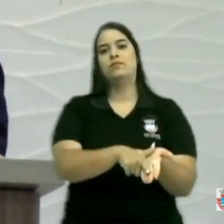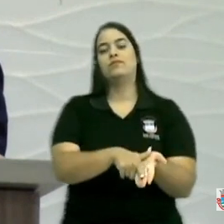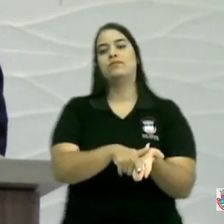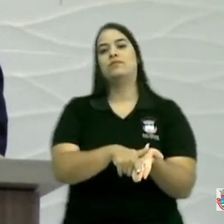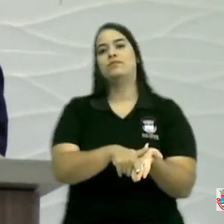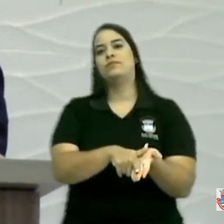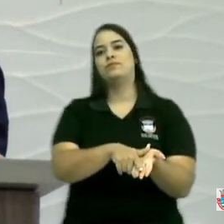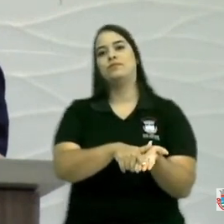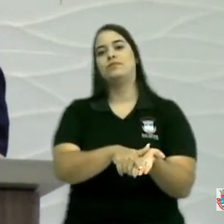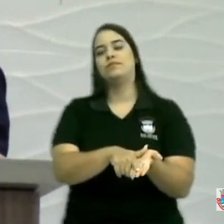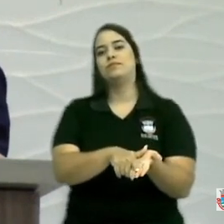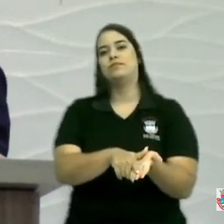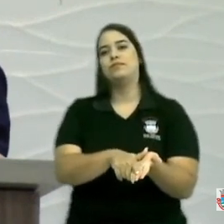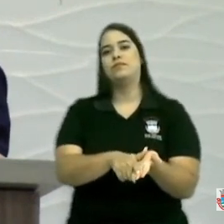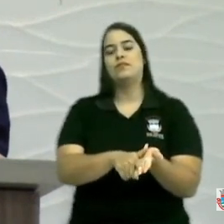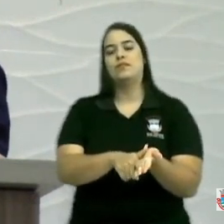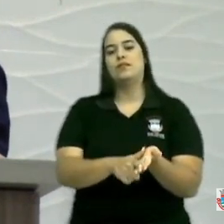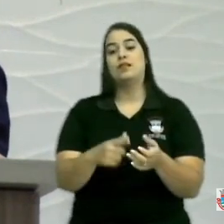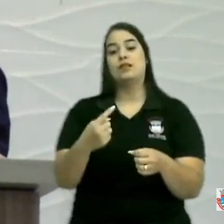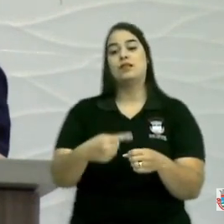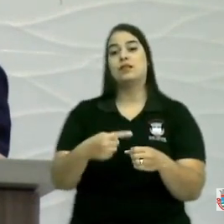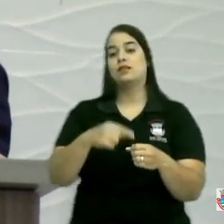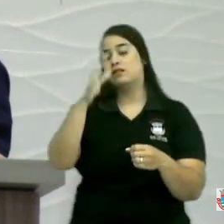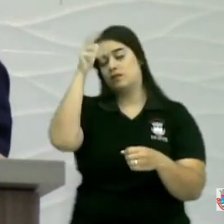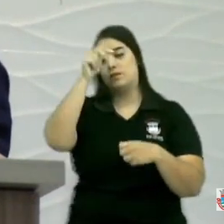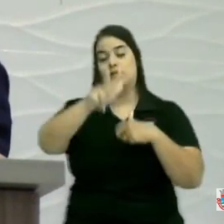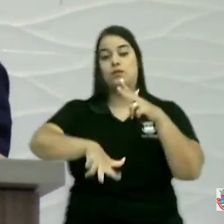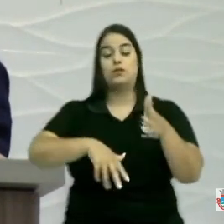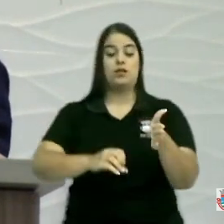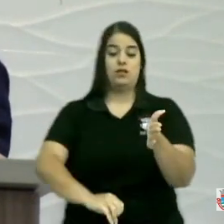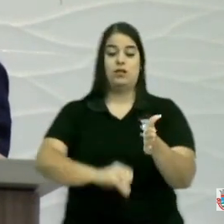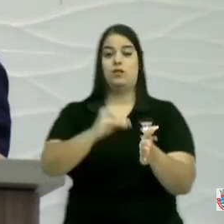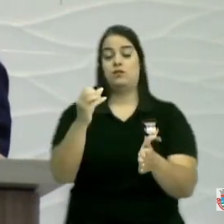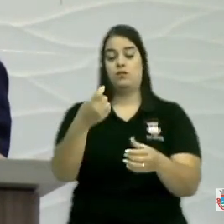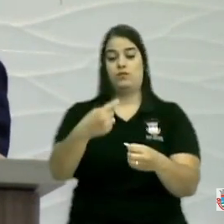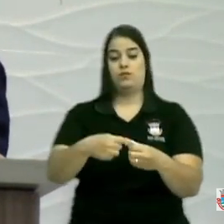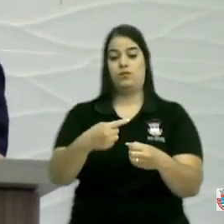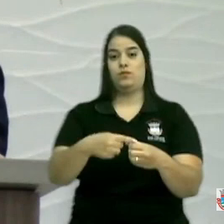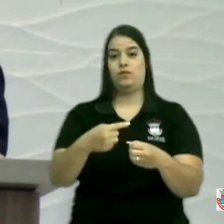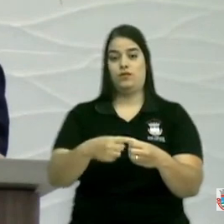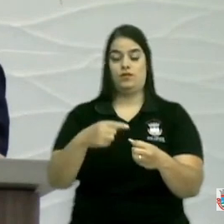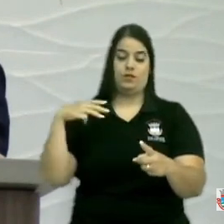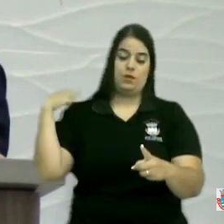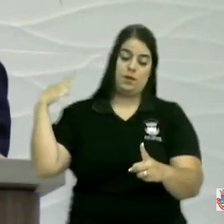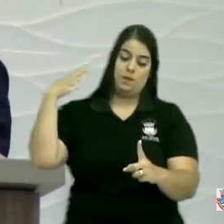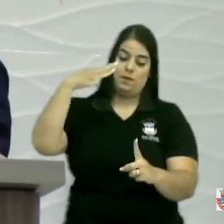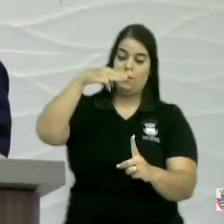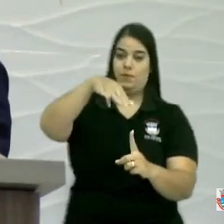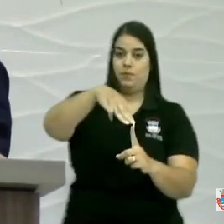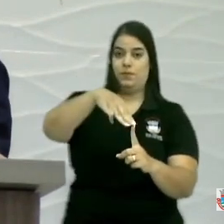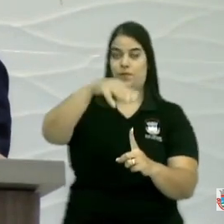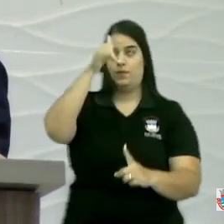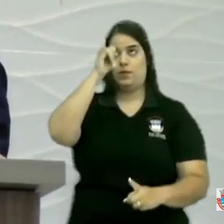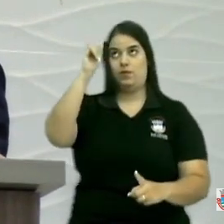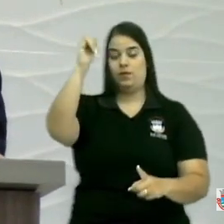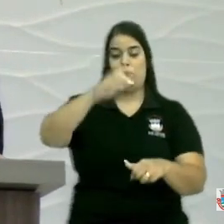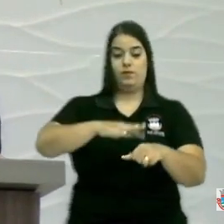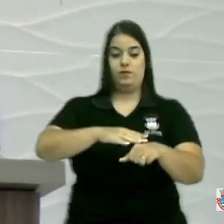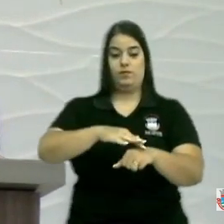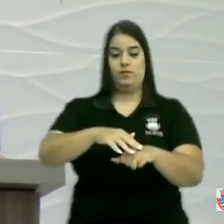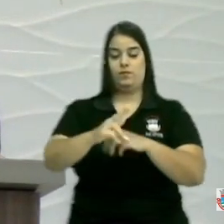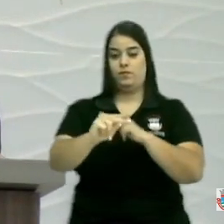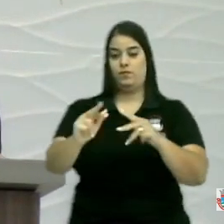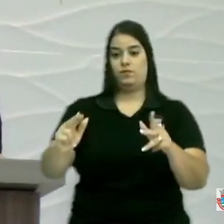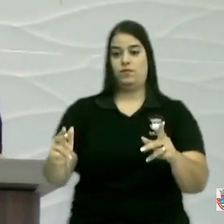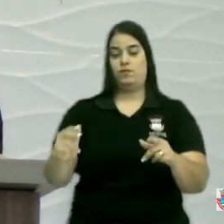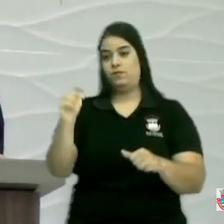estado, onde diz que São Bento é o nono município no cumprimento das metas do Previne Brasil e é o primeiro município da